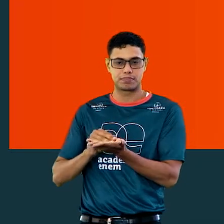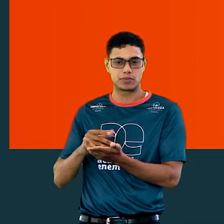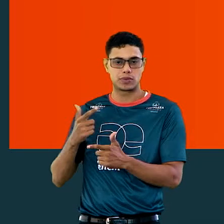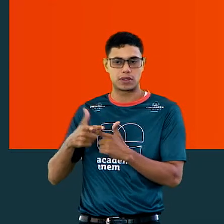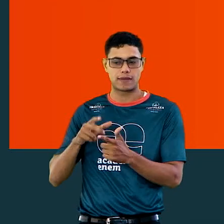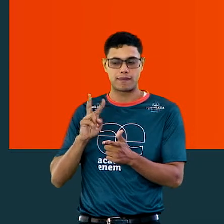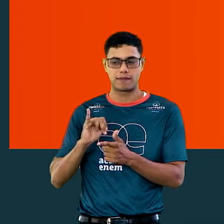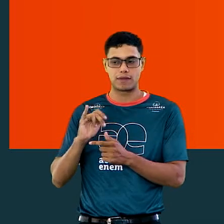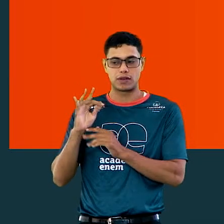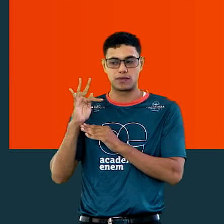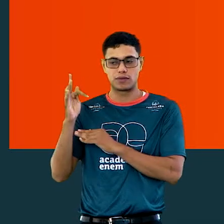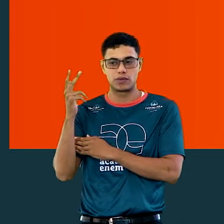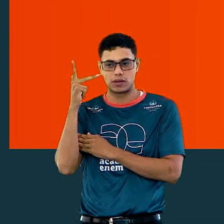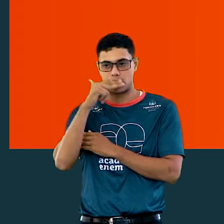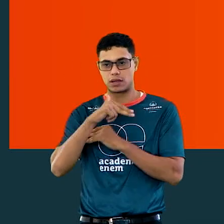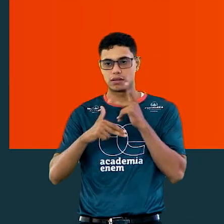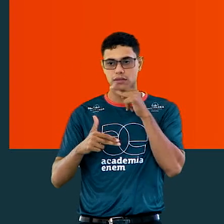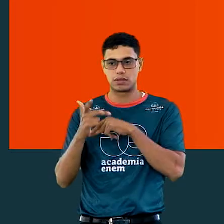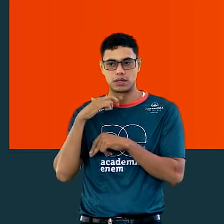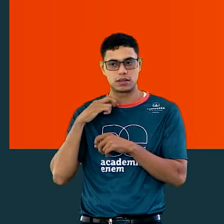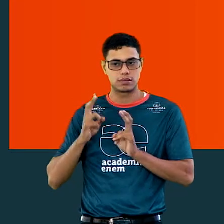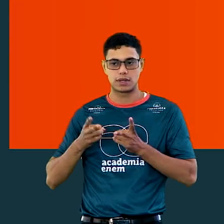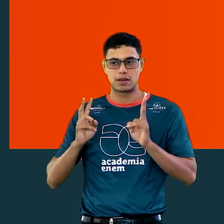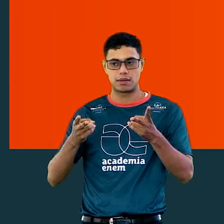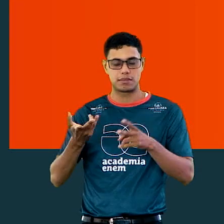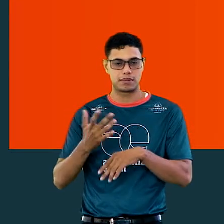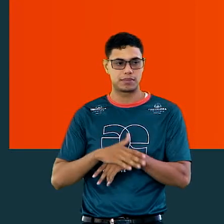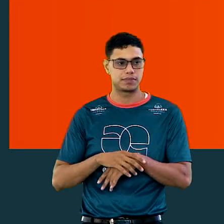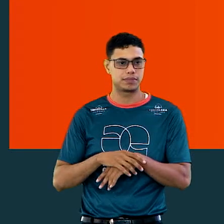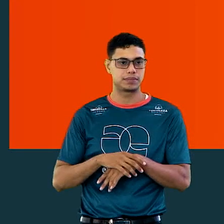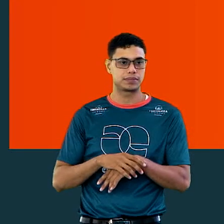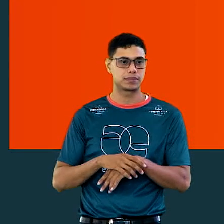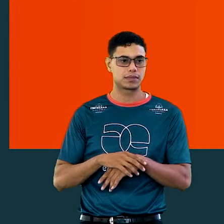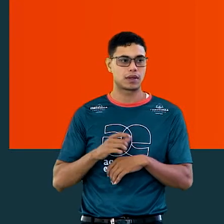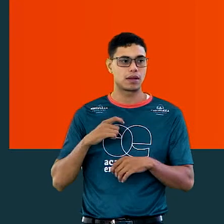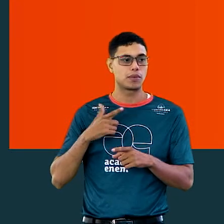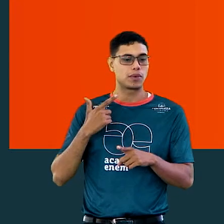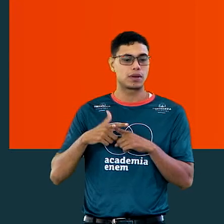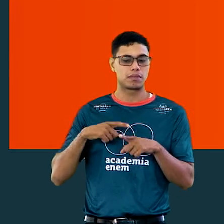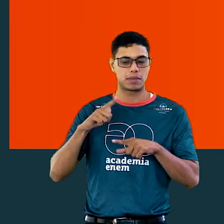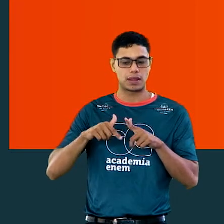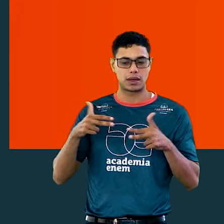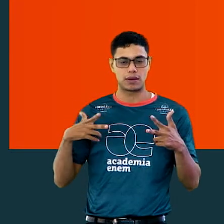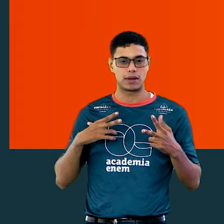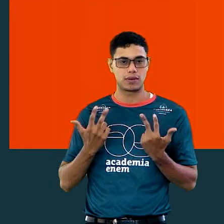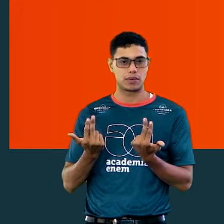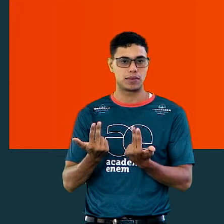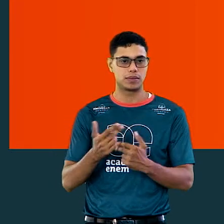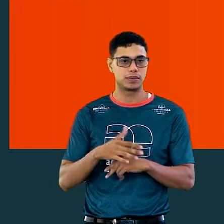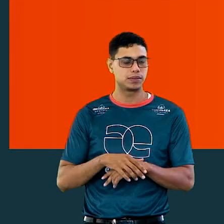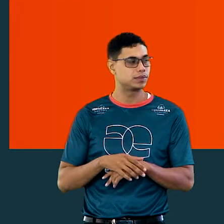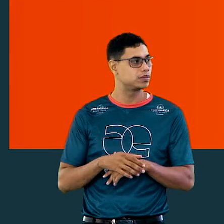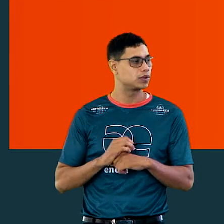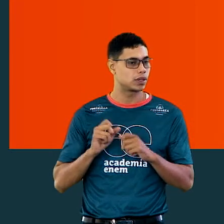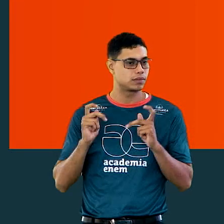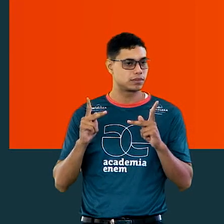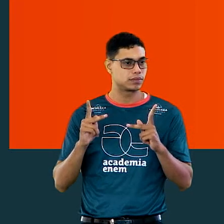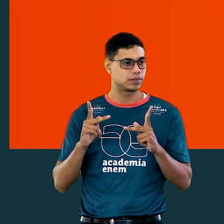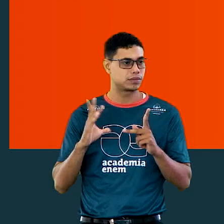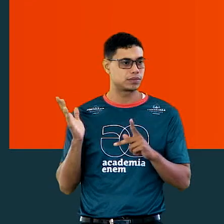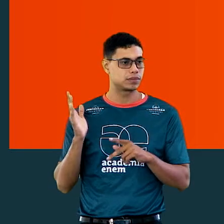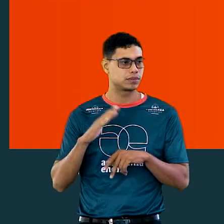vai repetir em todos os cálculos que eu vou fazer, já que o material é o mesmo. Top? Vamos